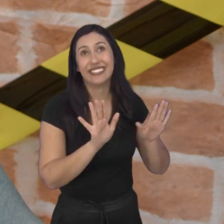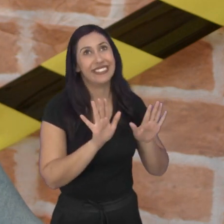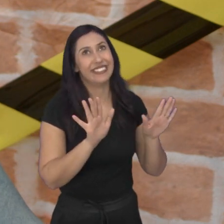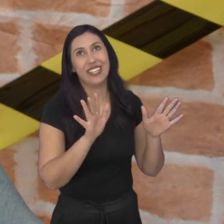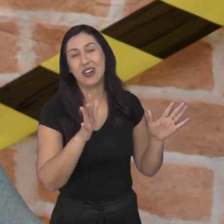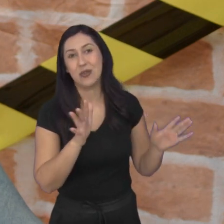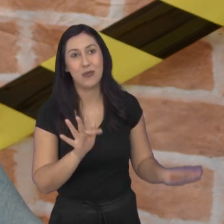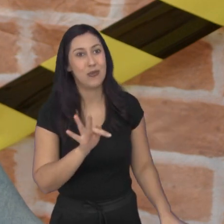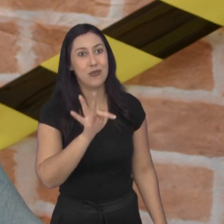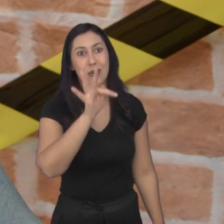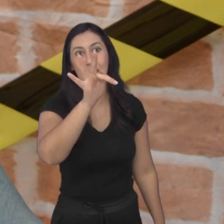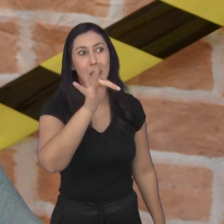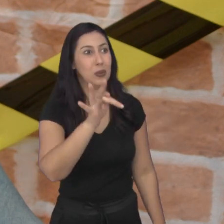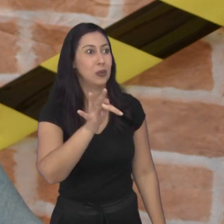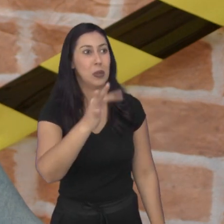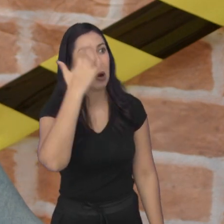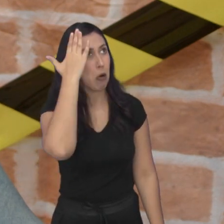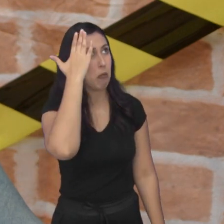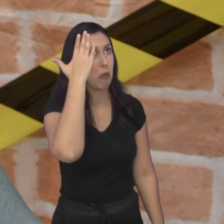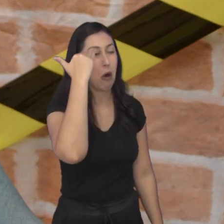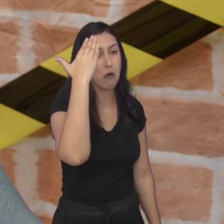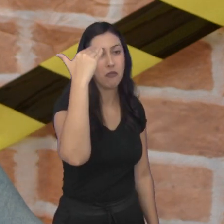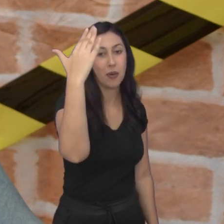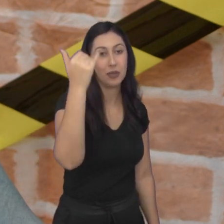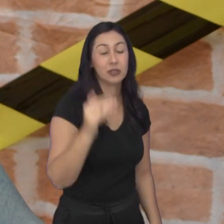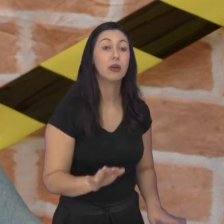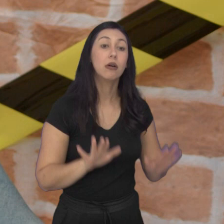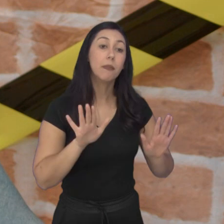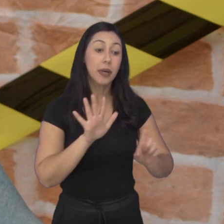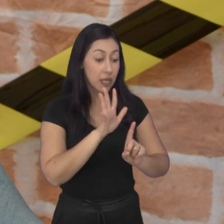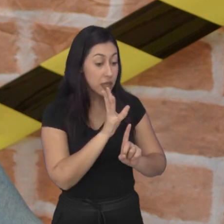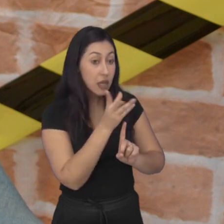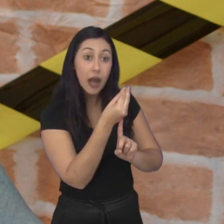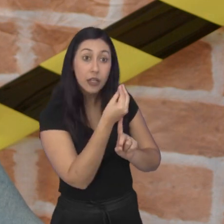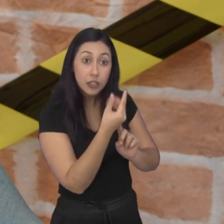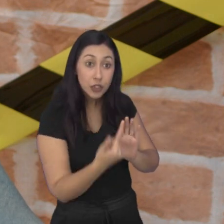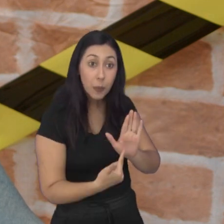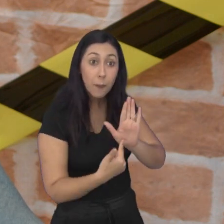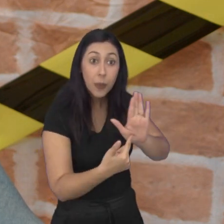estudar a gente no futuro, ou que vai servir de retrato. Mas toda a arte